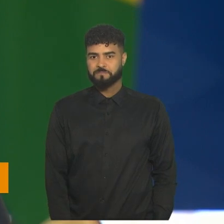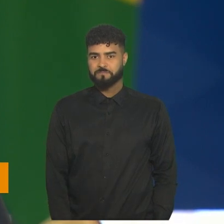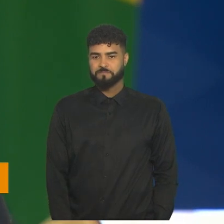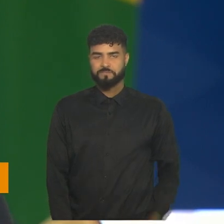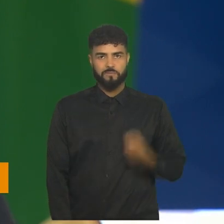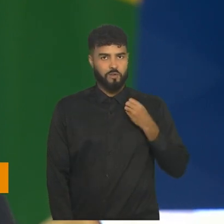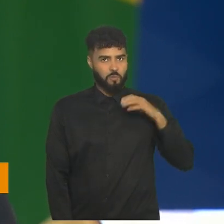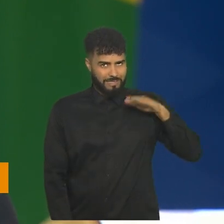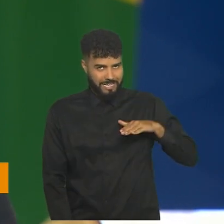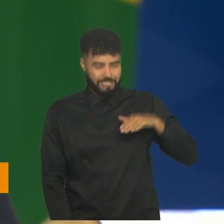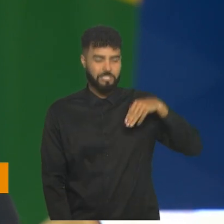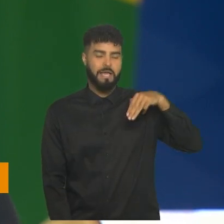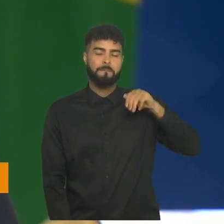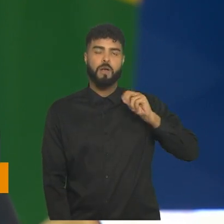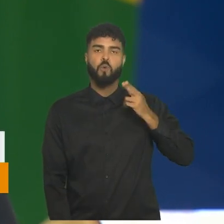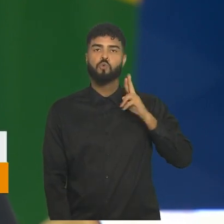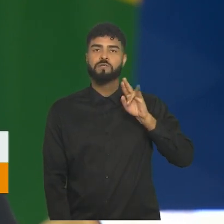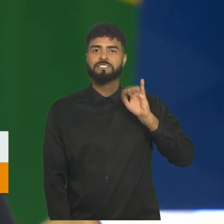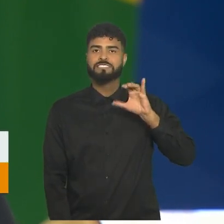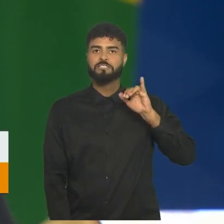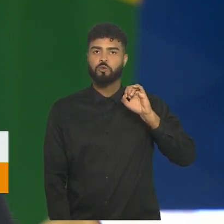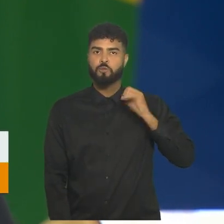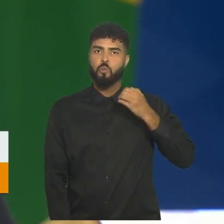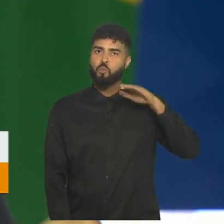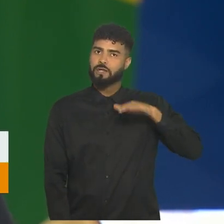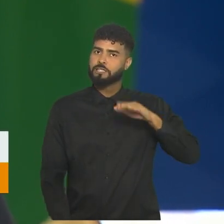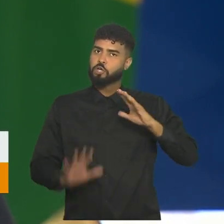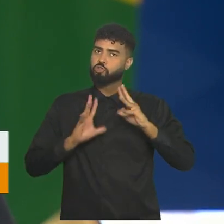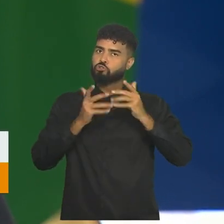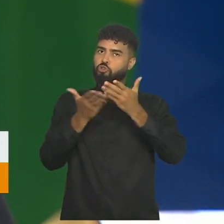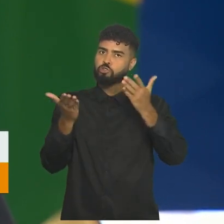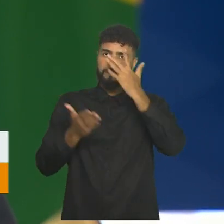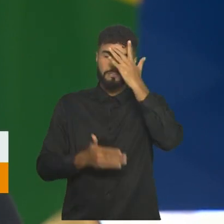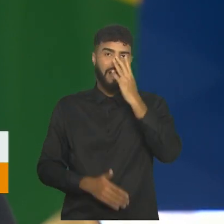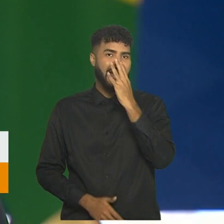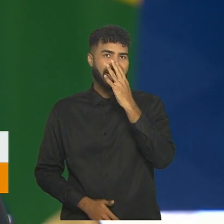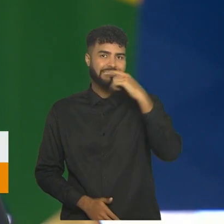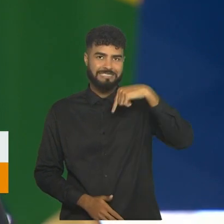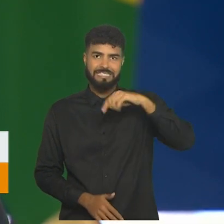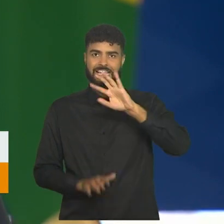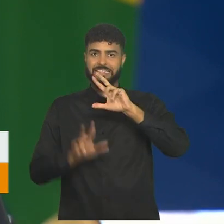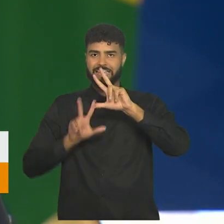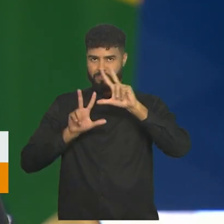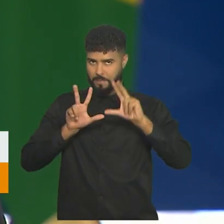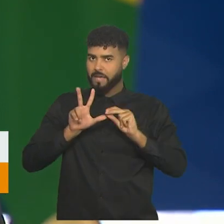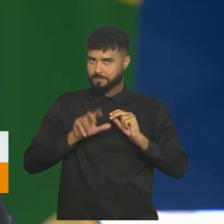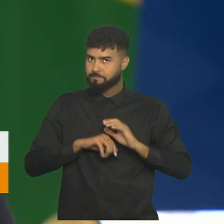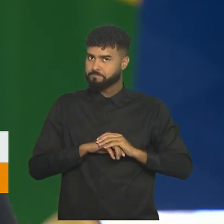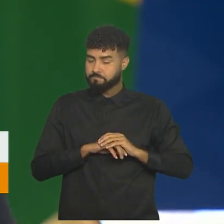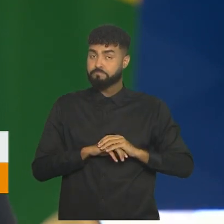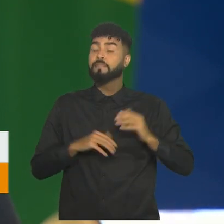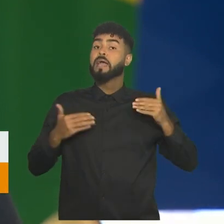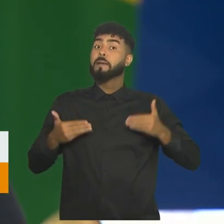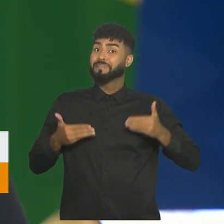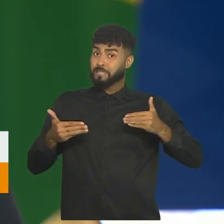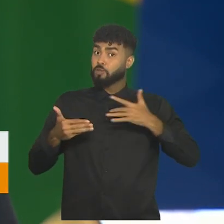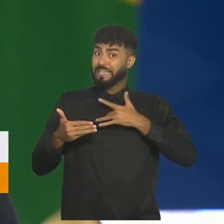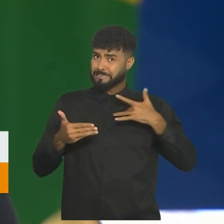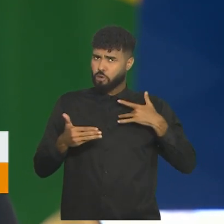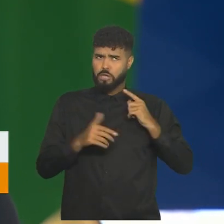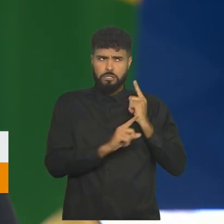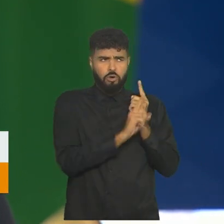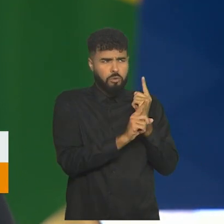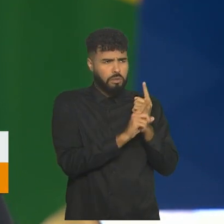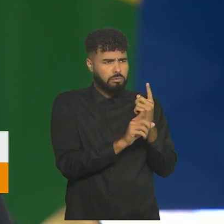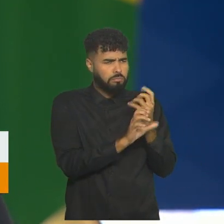Boa tarde, Maurício. Boa tarde a todos que nos acompanham aqui na TV Brasil. Olha só, o Ministério da Saúde identificou uma série de inconsistências e pediu